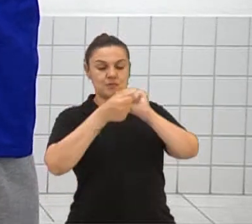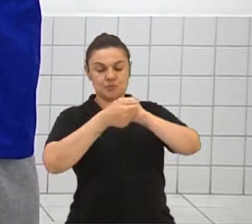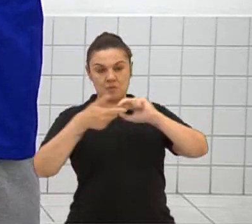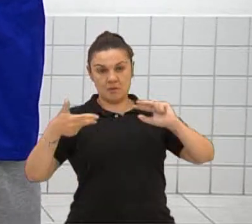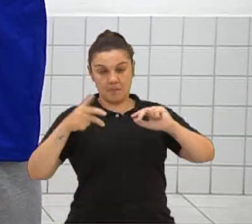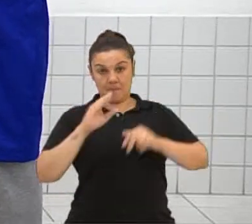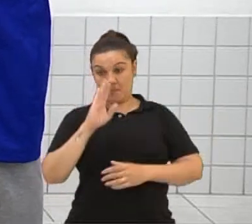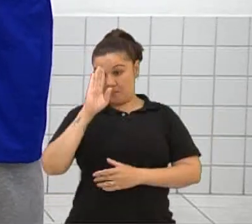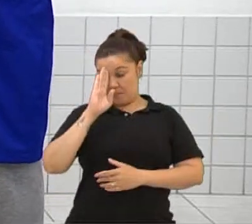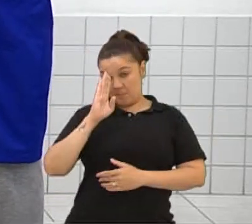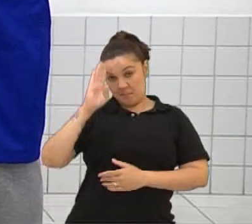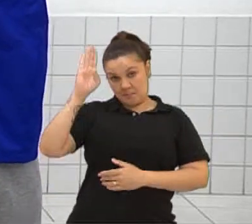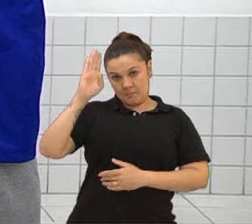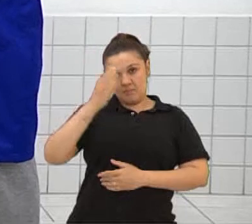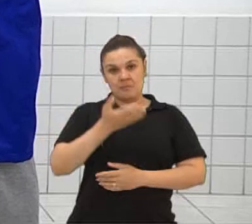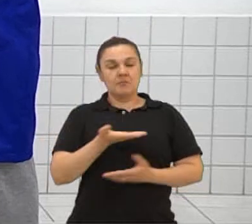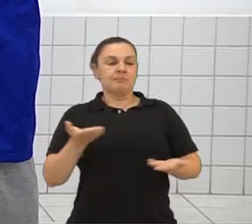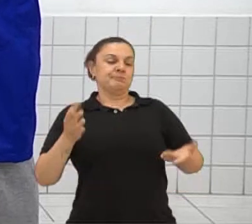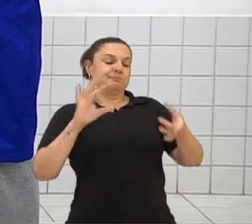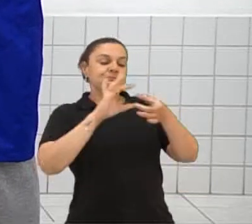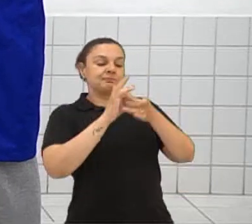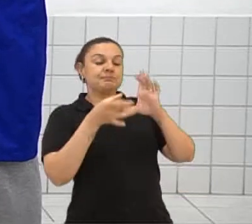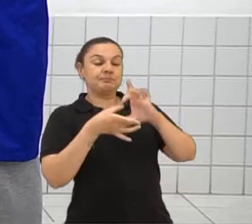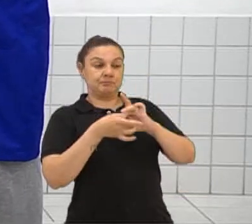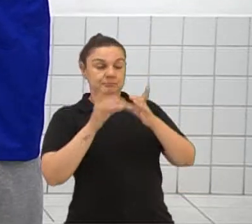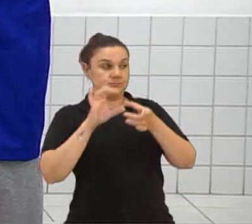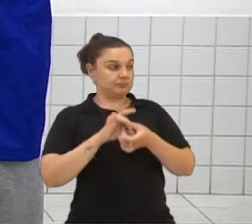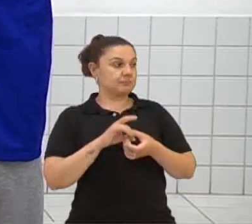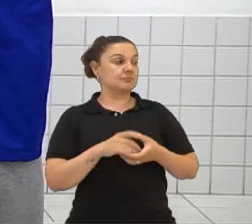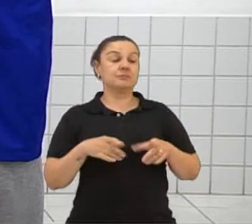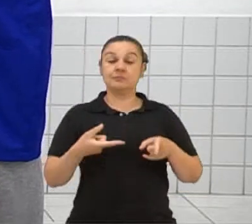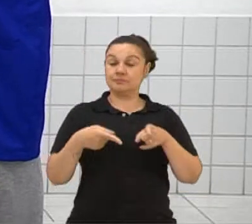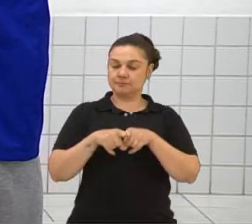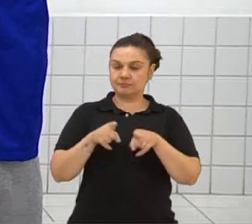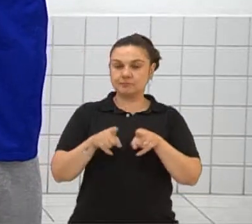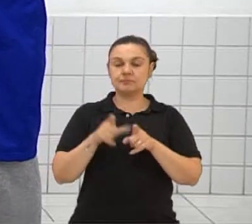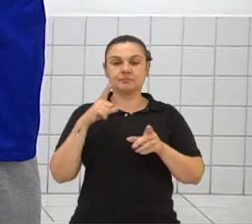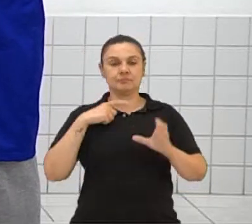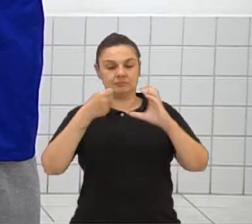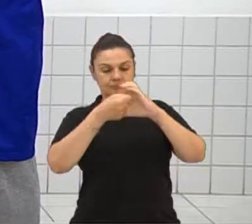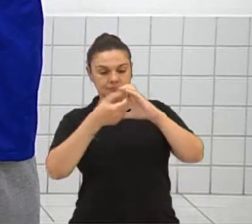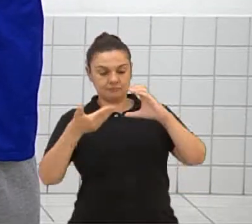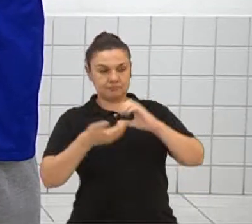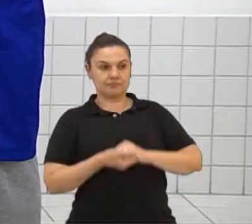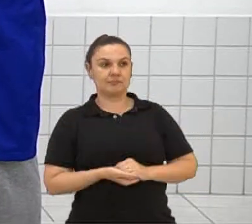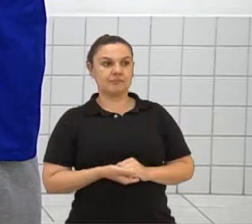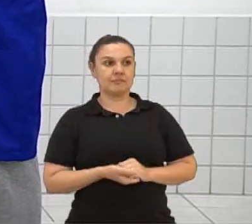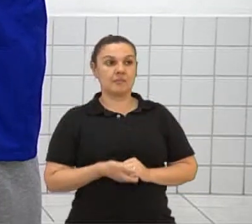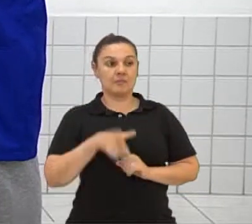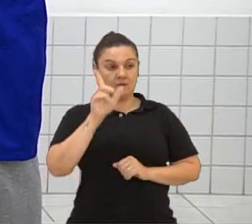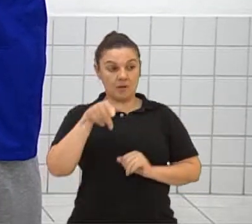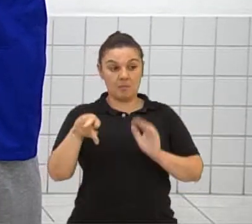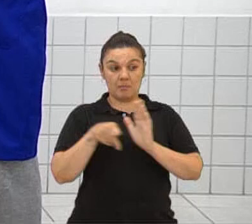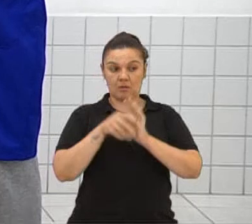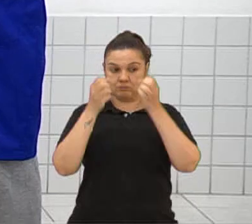esportes, principalmente esses que são olímpicos, né, eles têm essa característica de